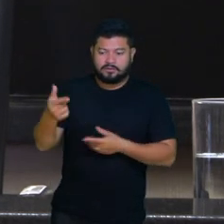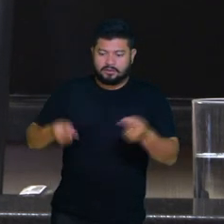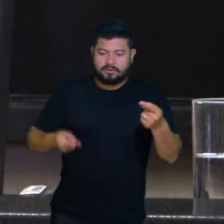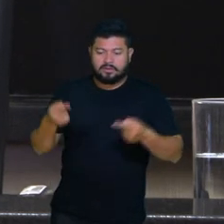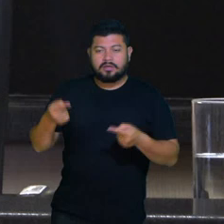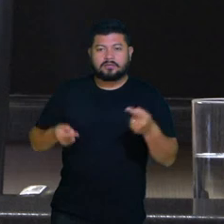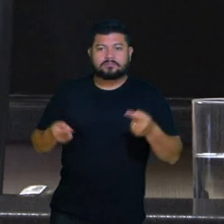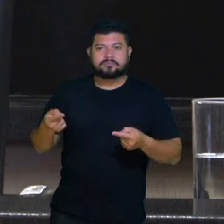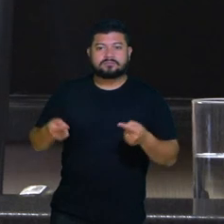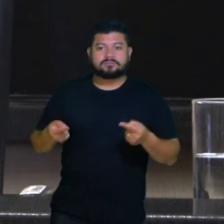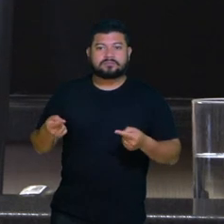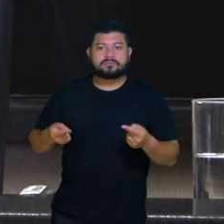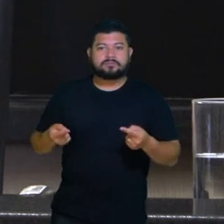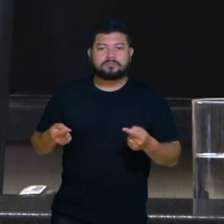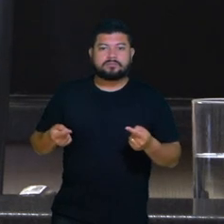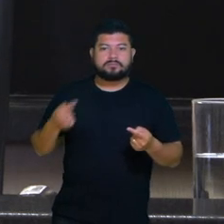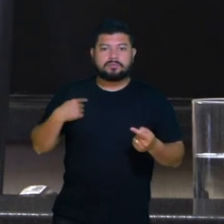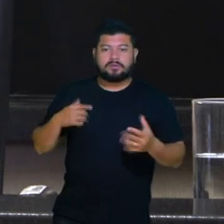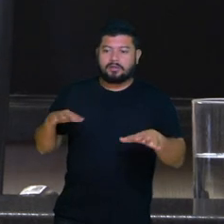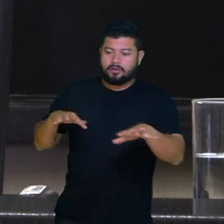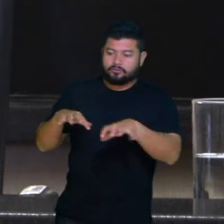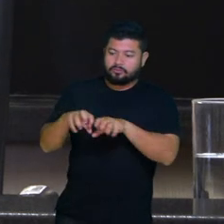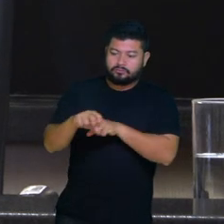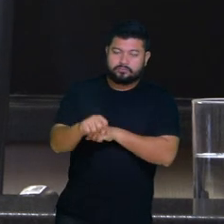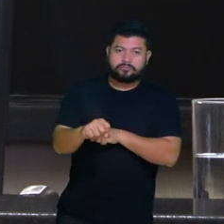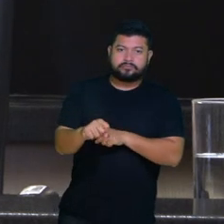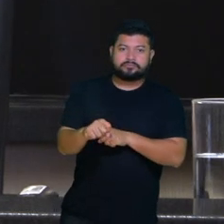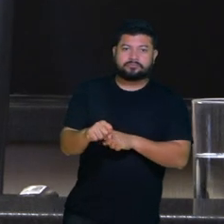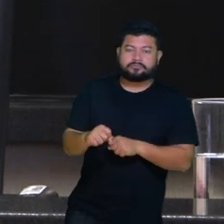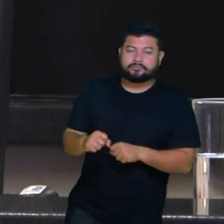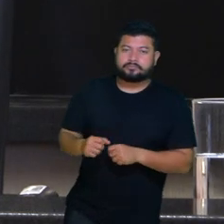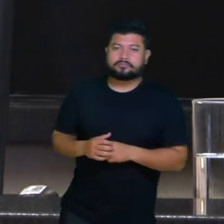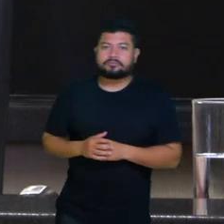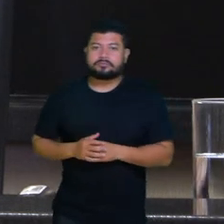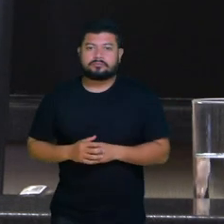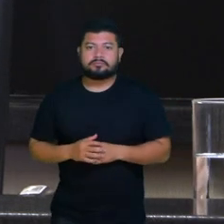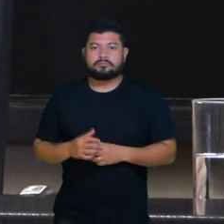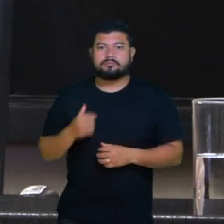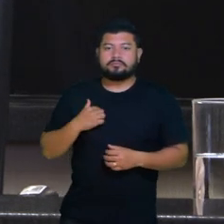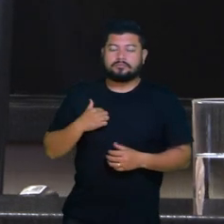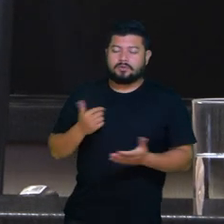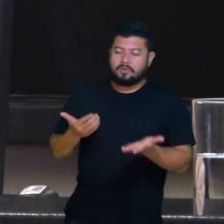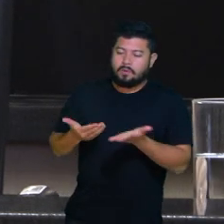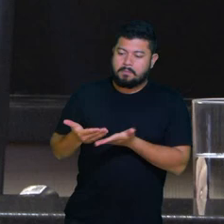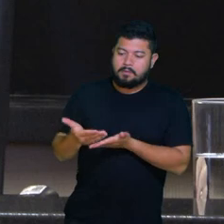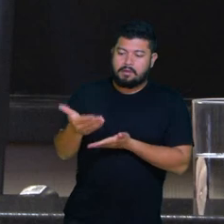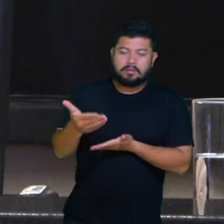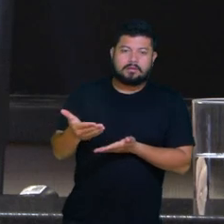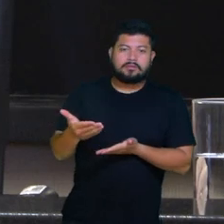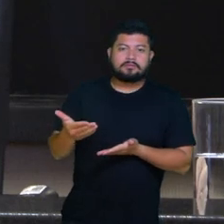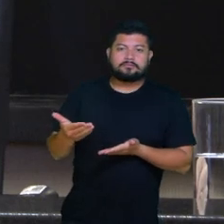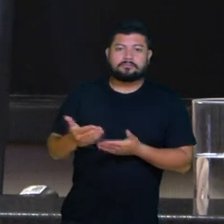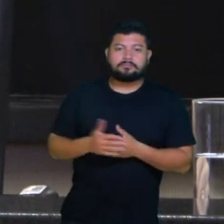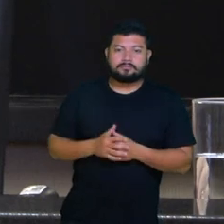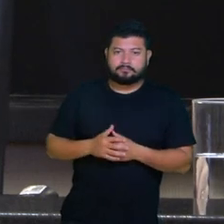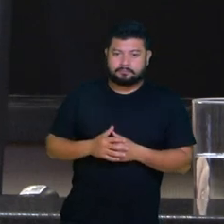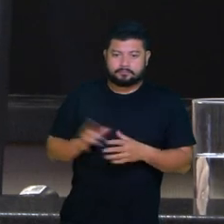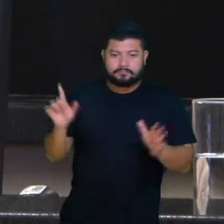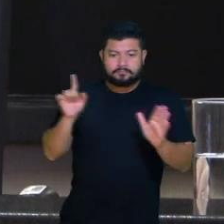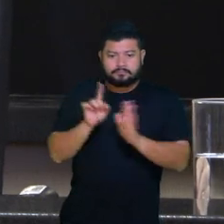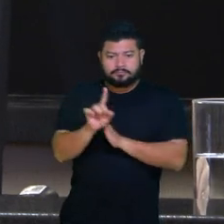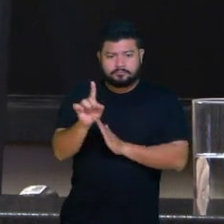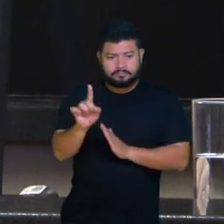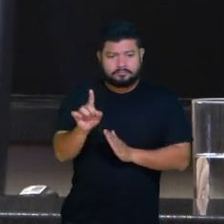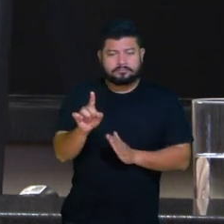né a formação né Eu quero começar né indagando e